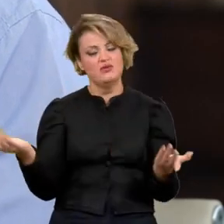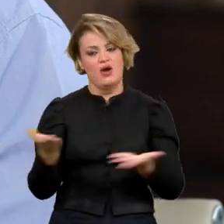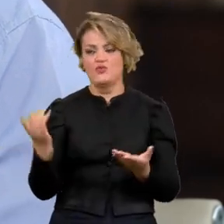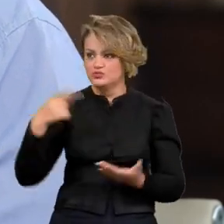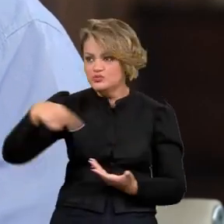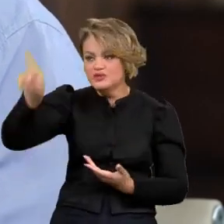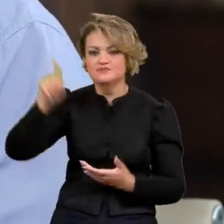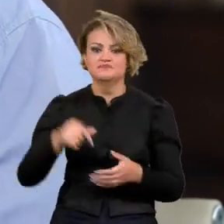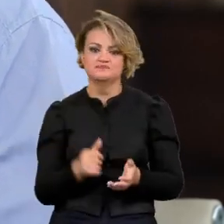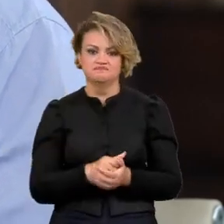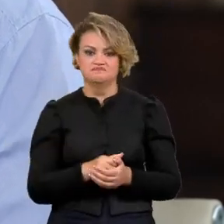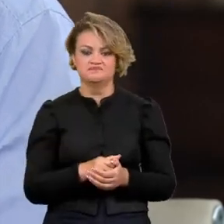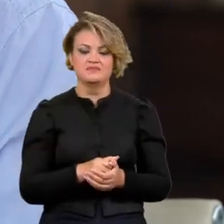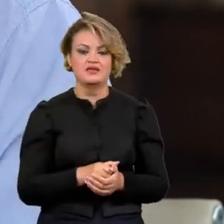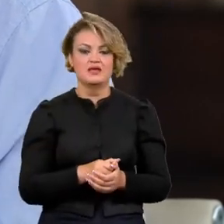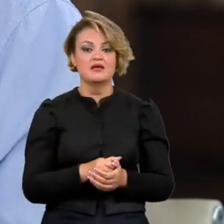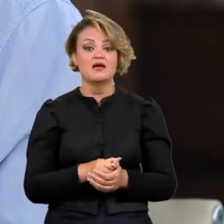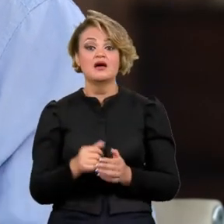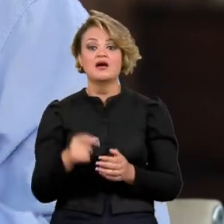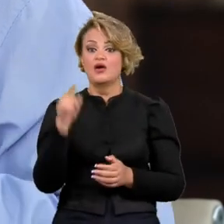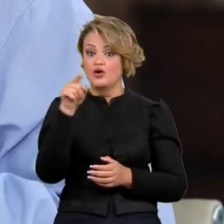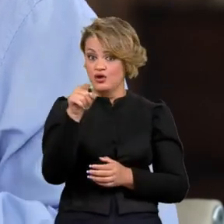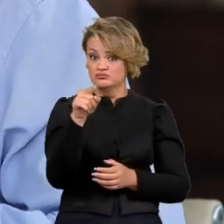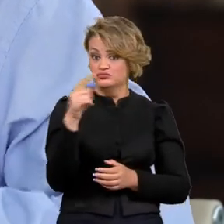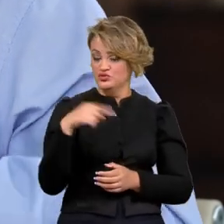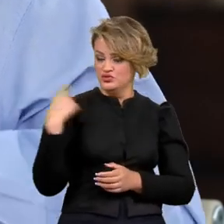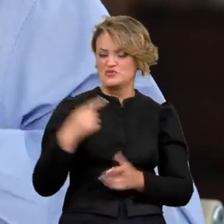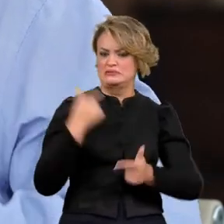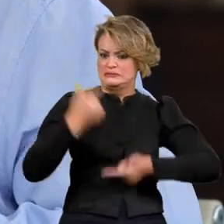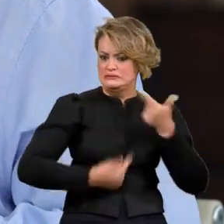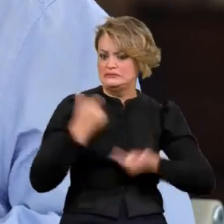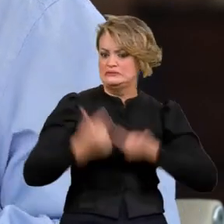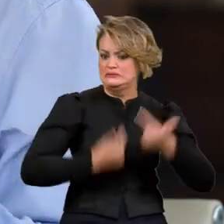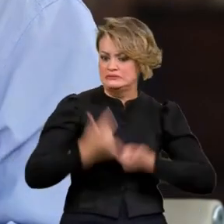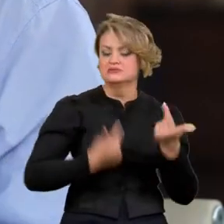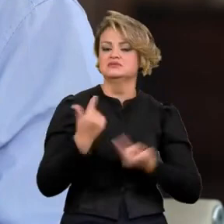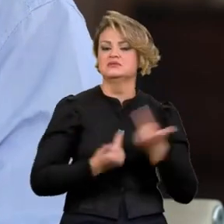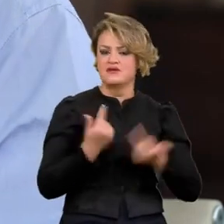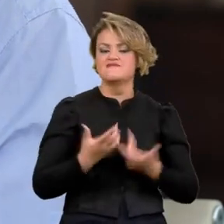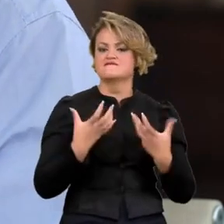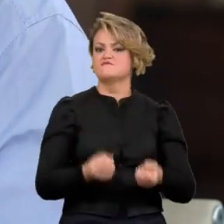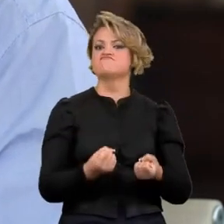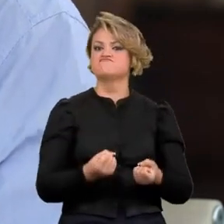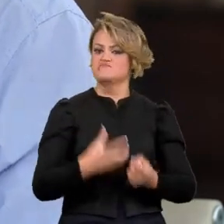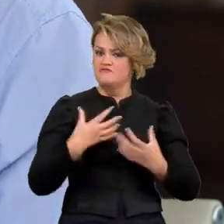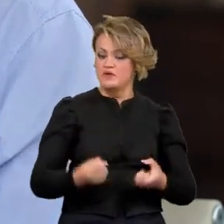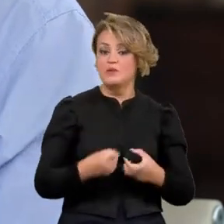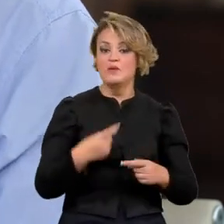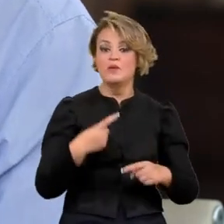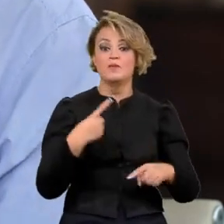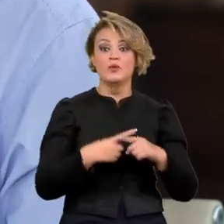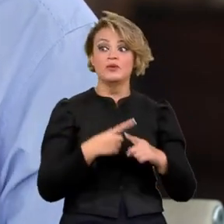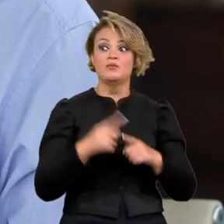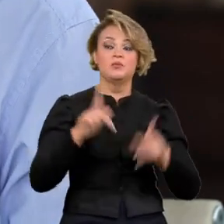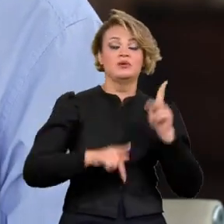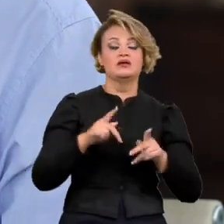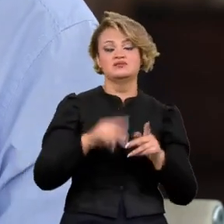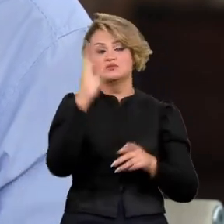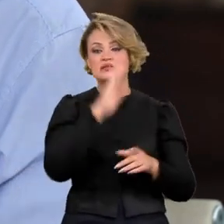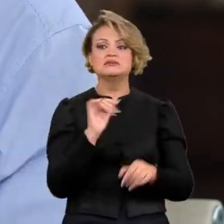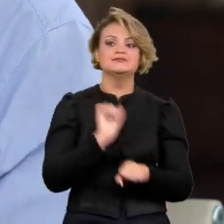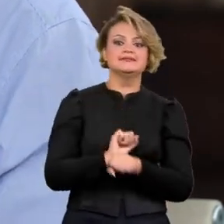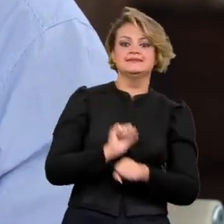Vamos trabalhar muito vamos trabalhar muito porque o povo brasileiro está com muita expectativa ele quer emprego ele quer salário